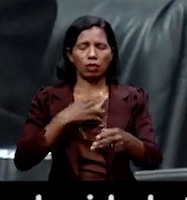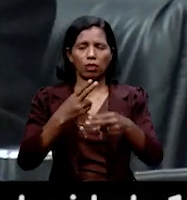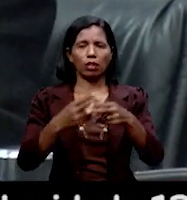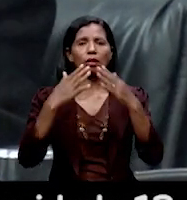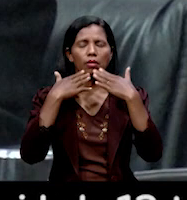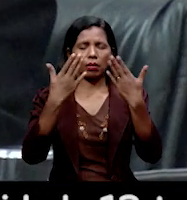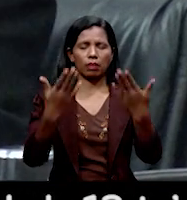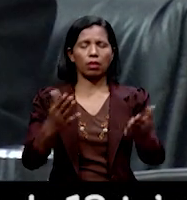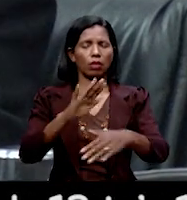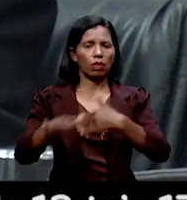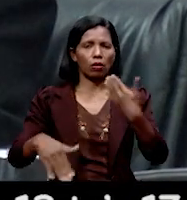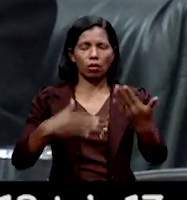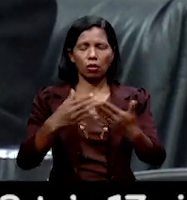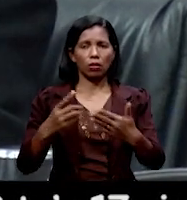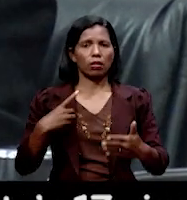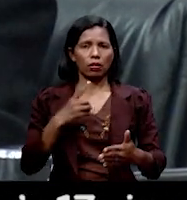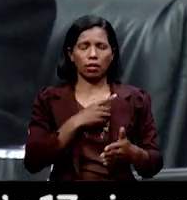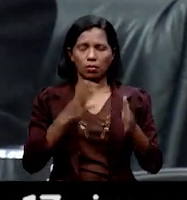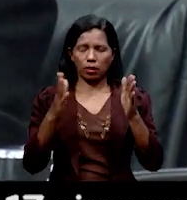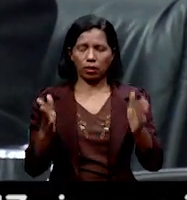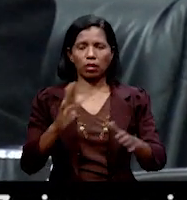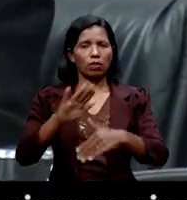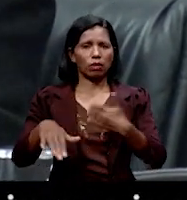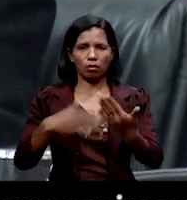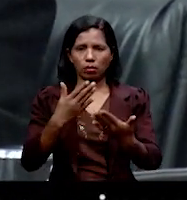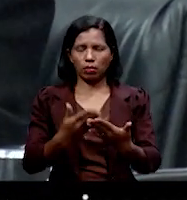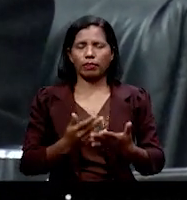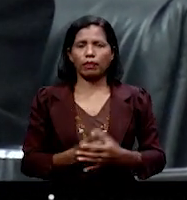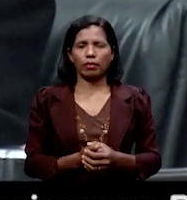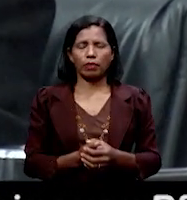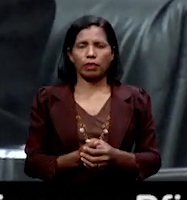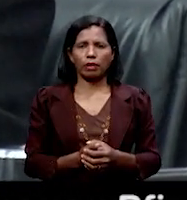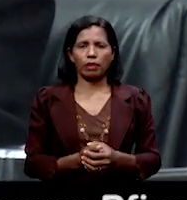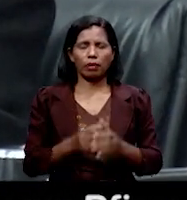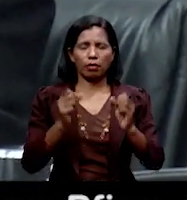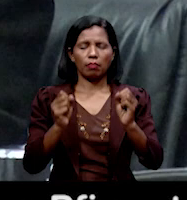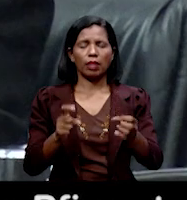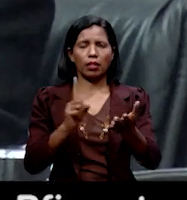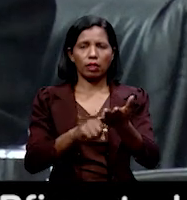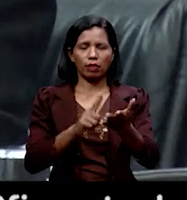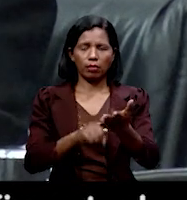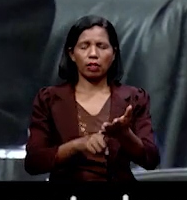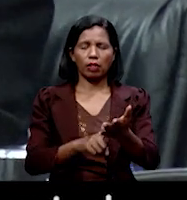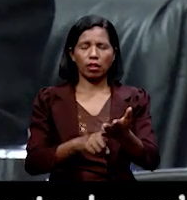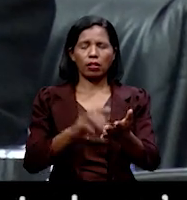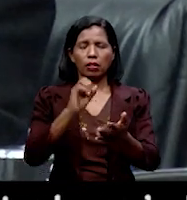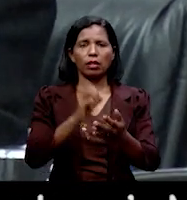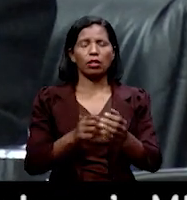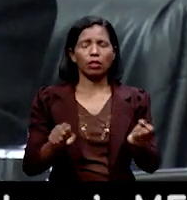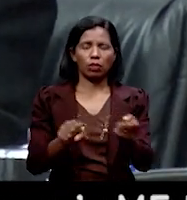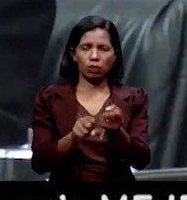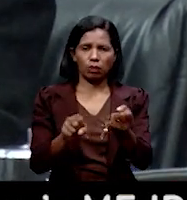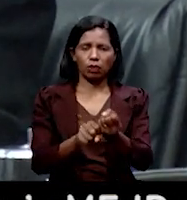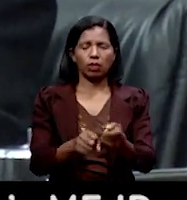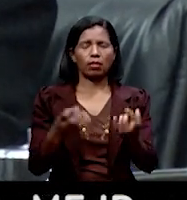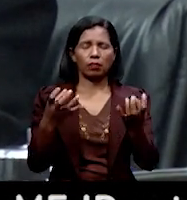a todas as distintas deputadas e distintos deputados pelo salutar debate desenvolvido, que muito contribuiu